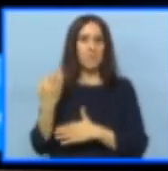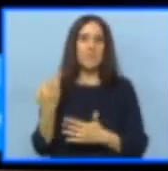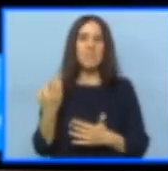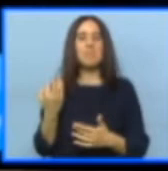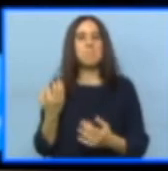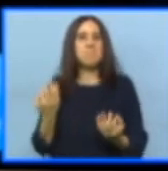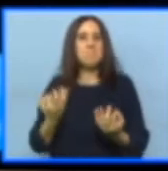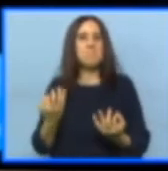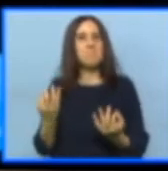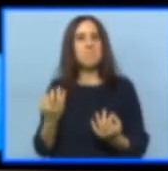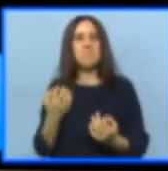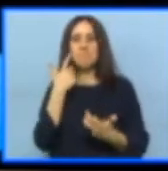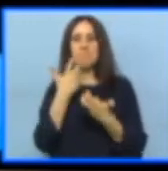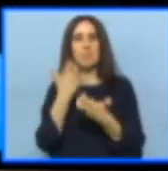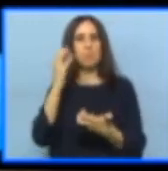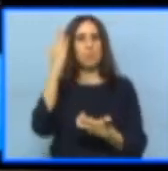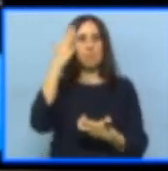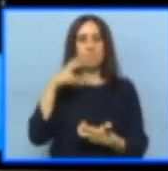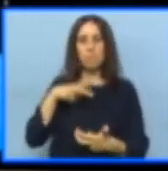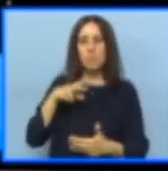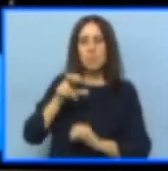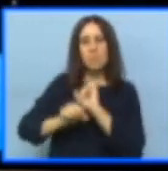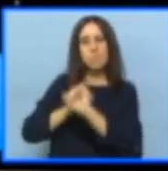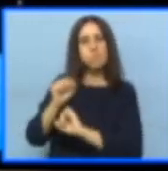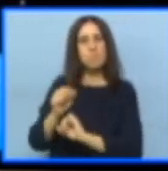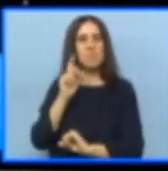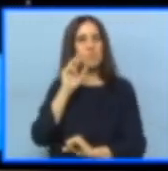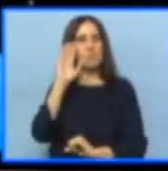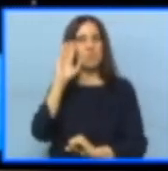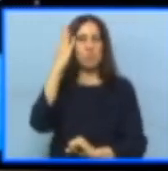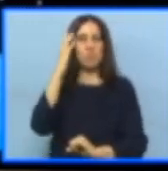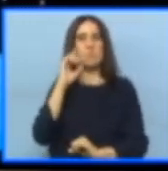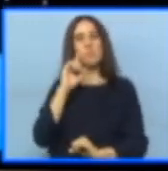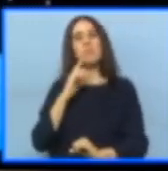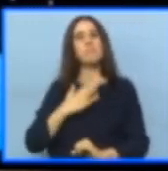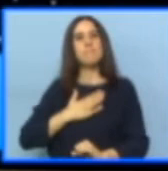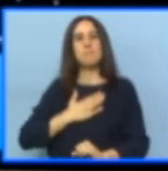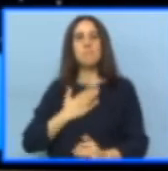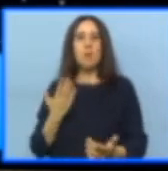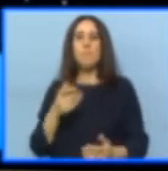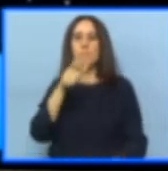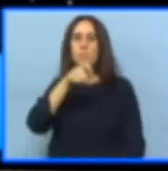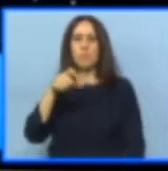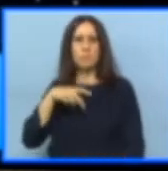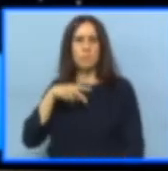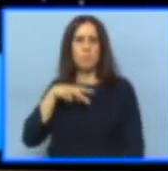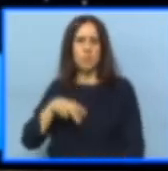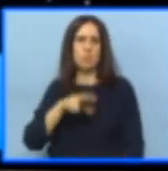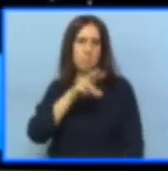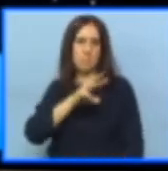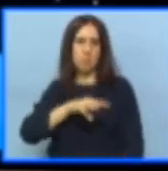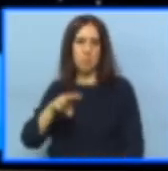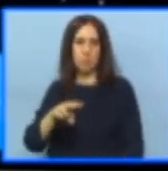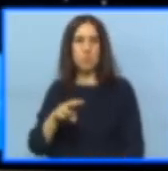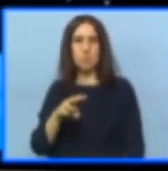uma das maiores imagens de marca da Portugalidade, e é importante, que eu julgo que é importante não só agora para os milhões de portugueses que